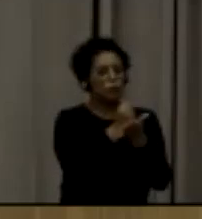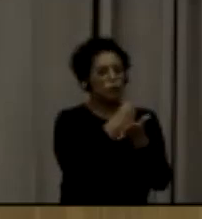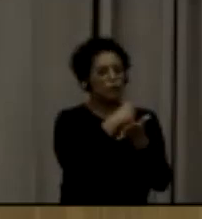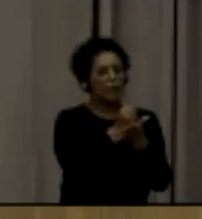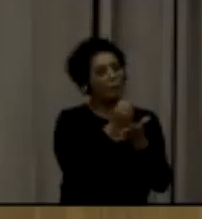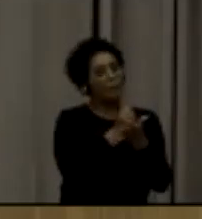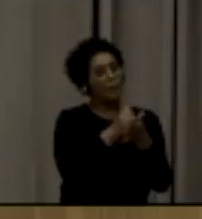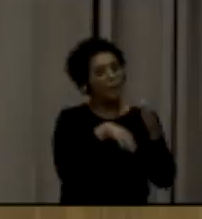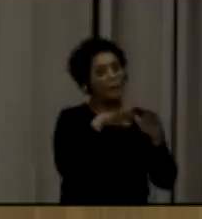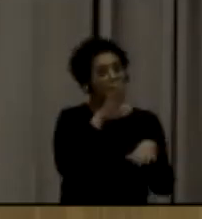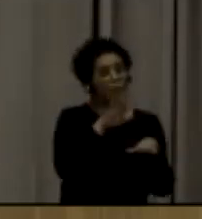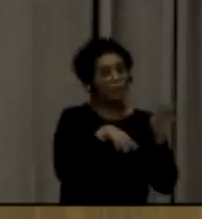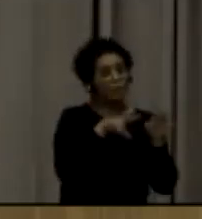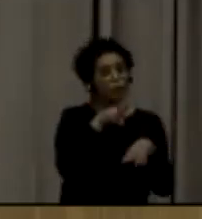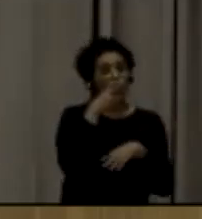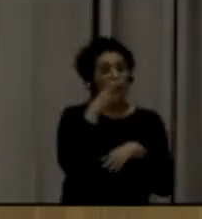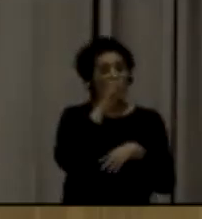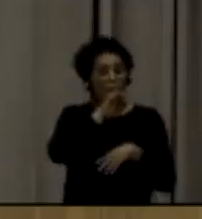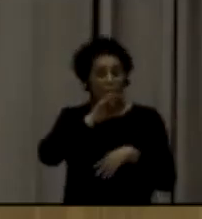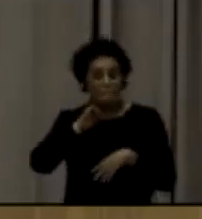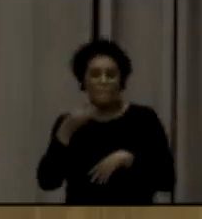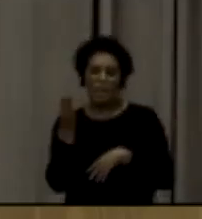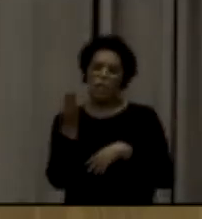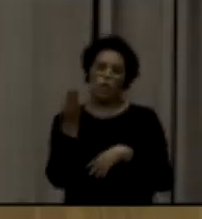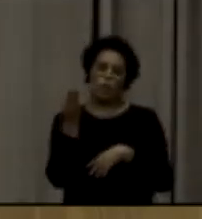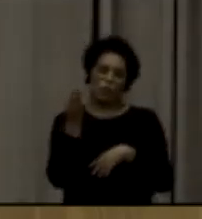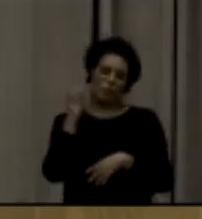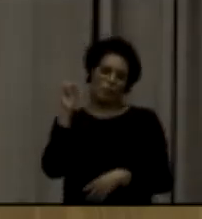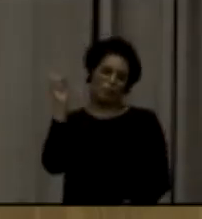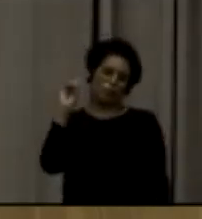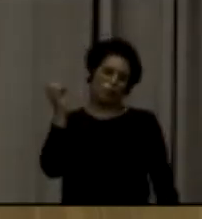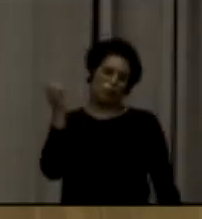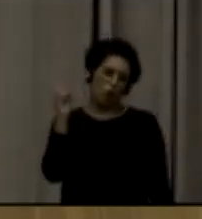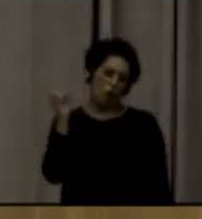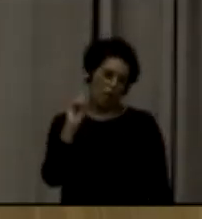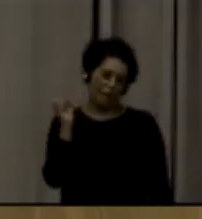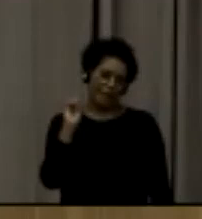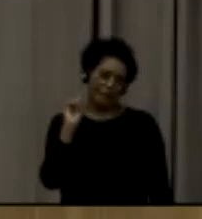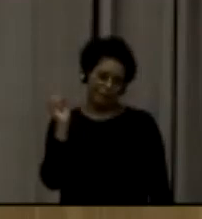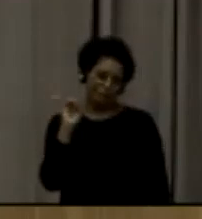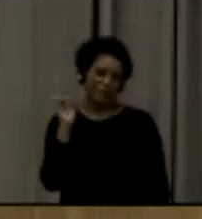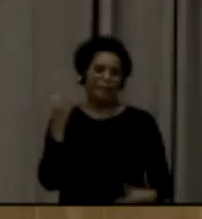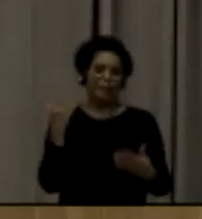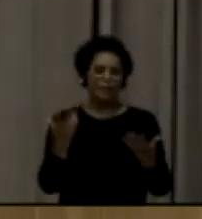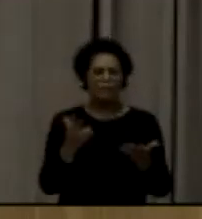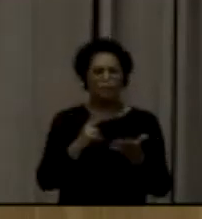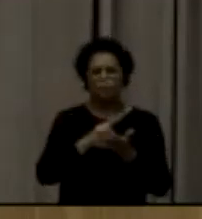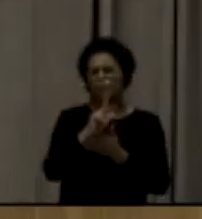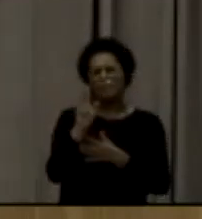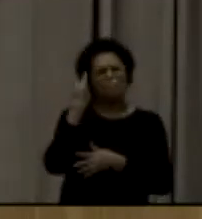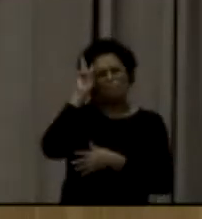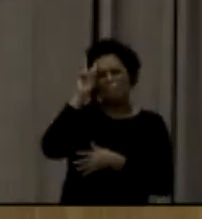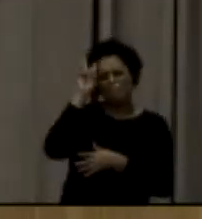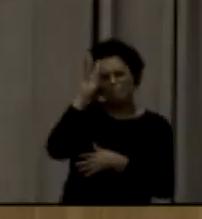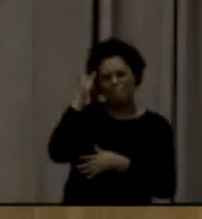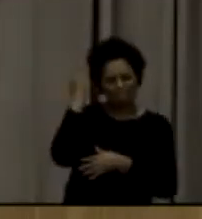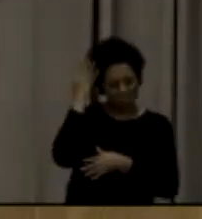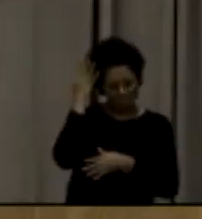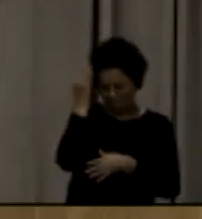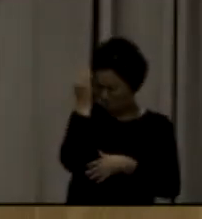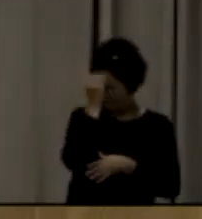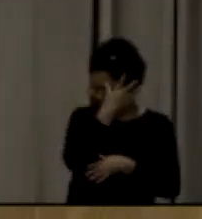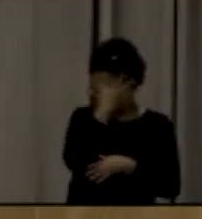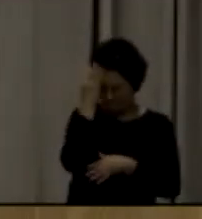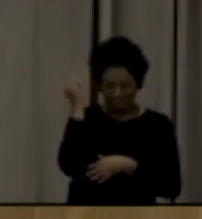Medicamentos que às vezes são de 2 milhões e 100 mil dólares, que ninguém, muitas vezes, não lembram, nem tem